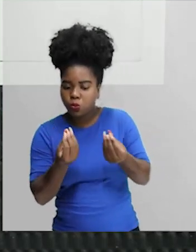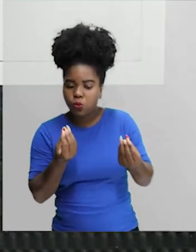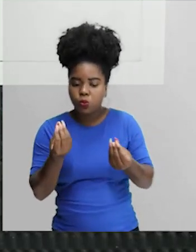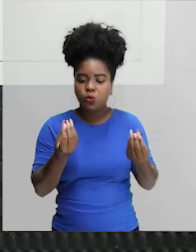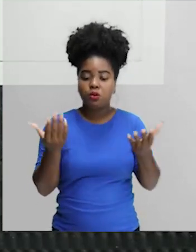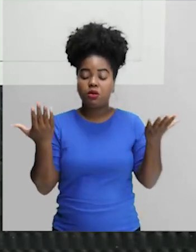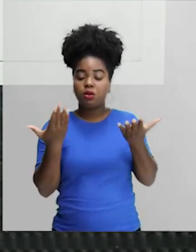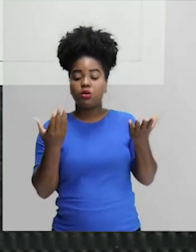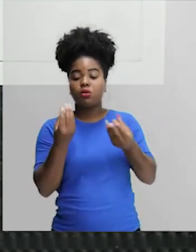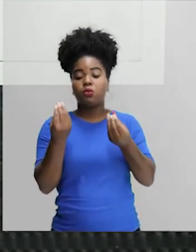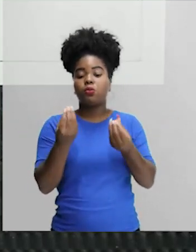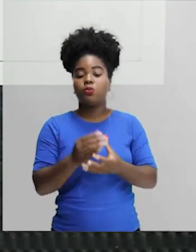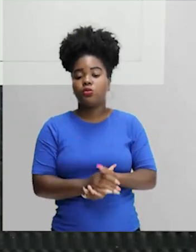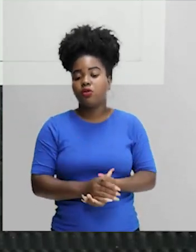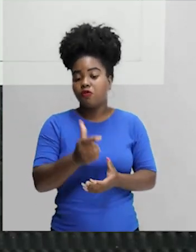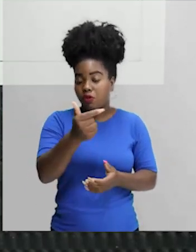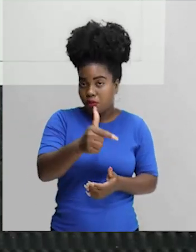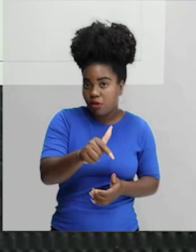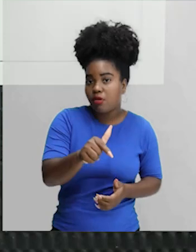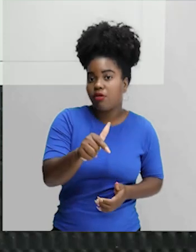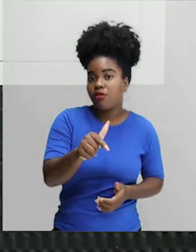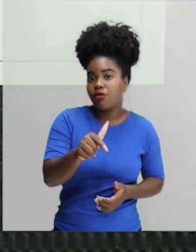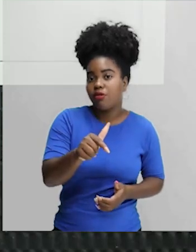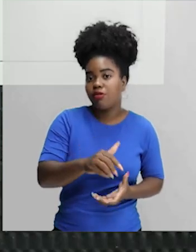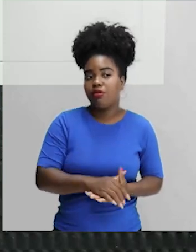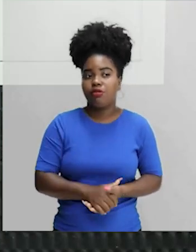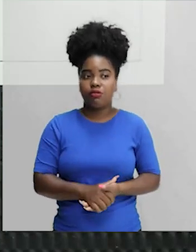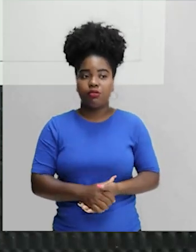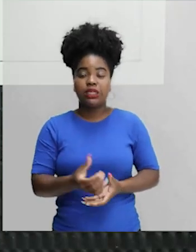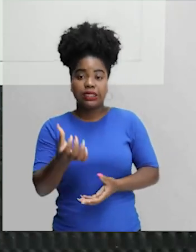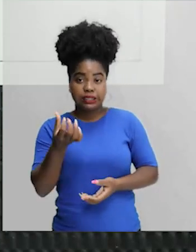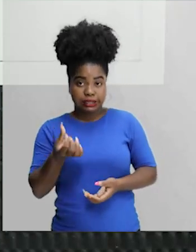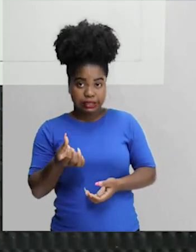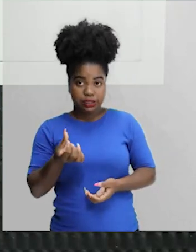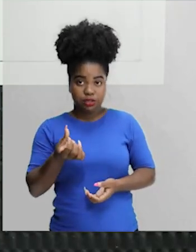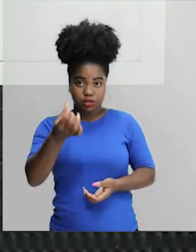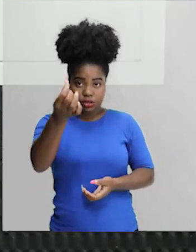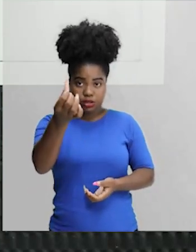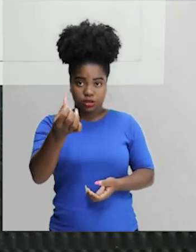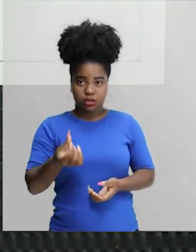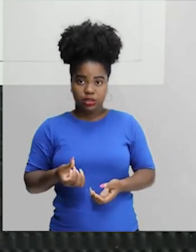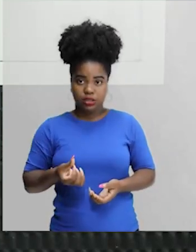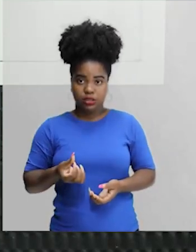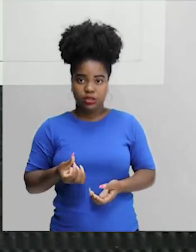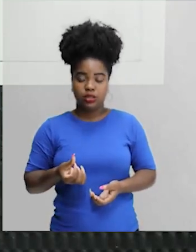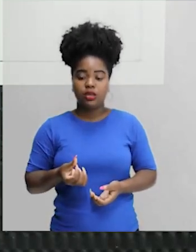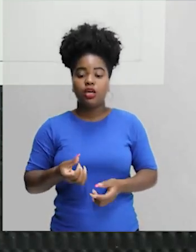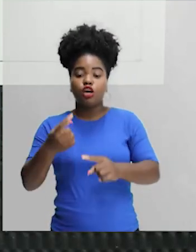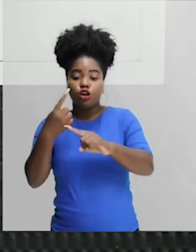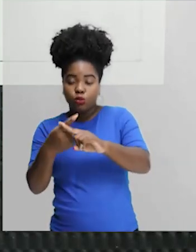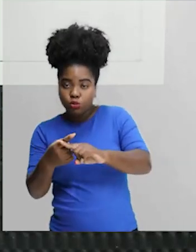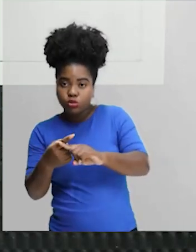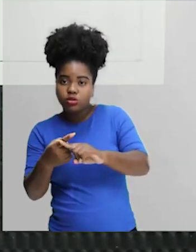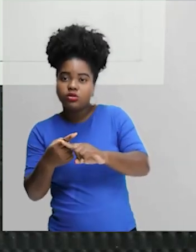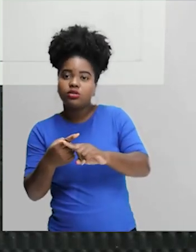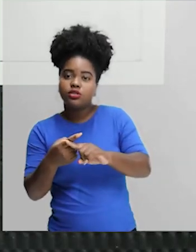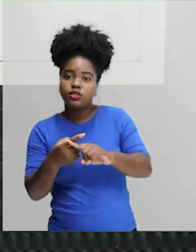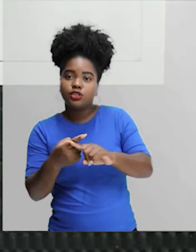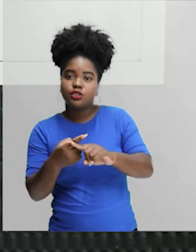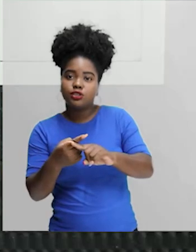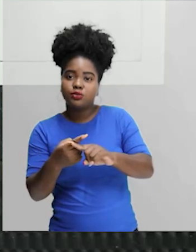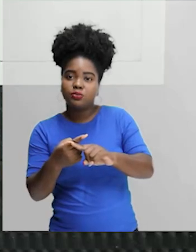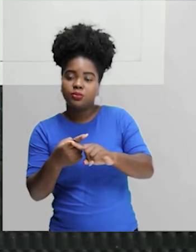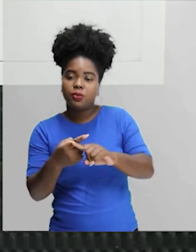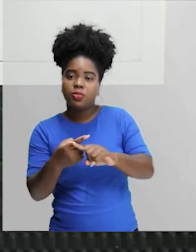quê? Ó? Vamos repetir aqui. Ó. Vamos repetir. Né? A gente multiplica pela